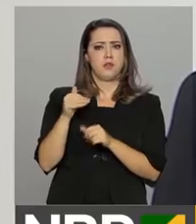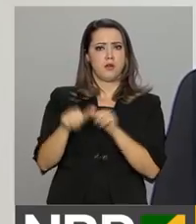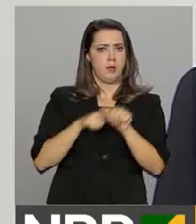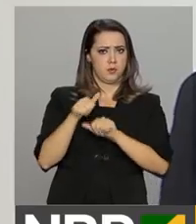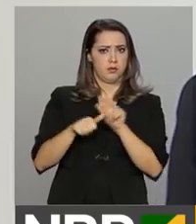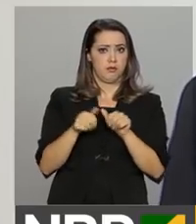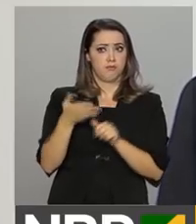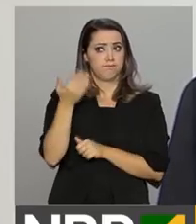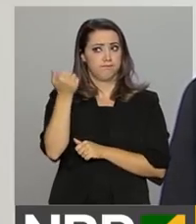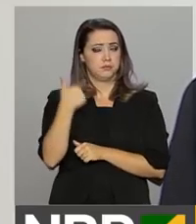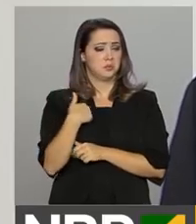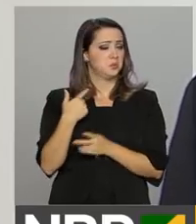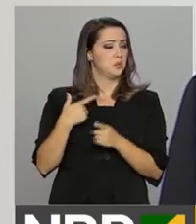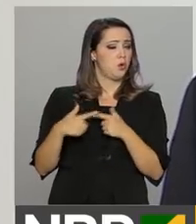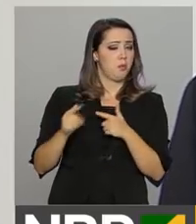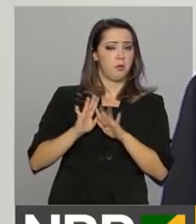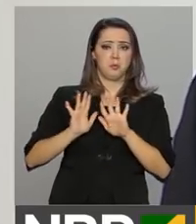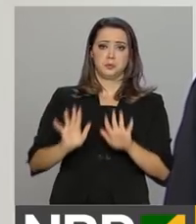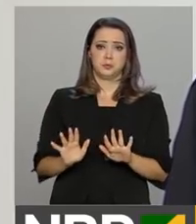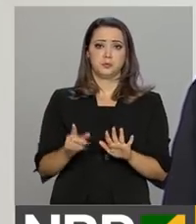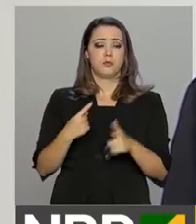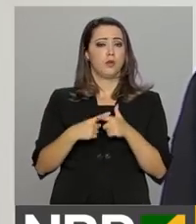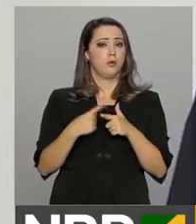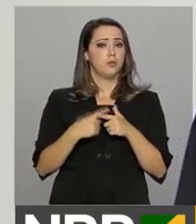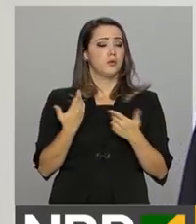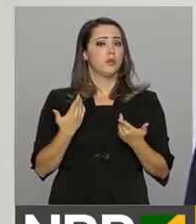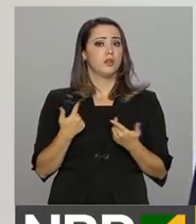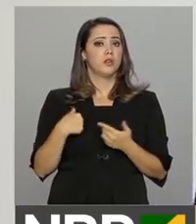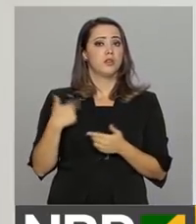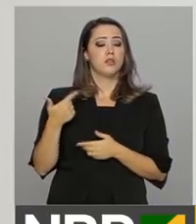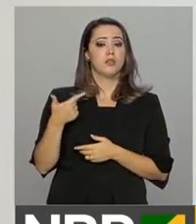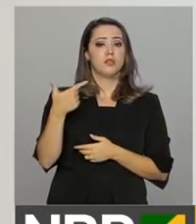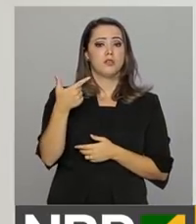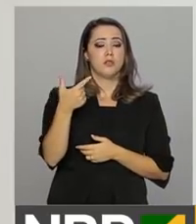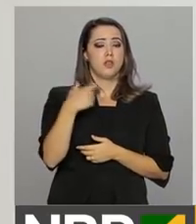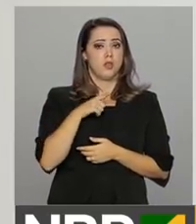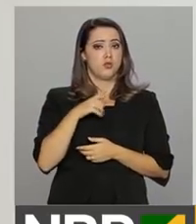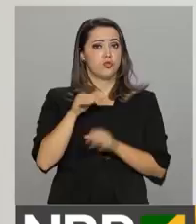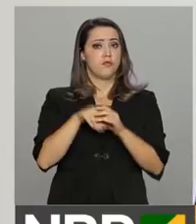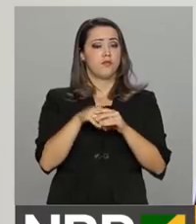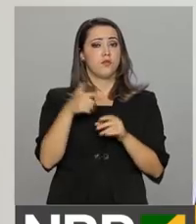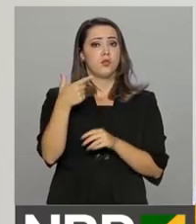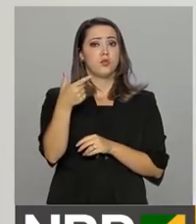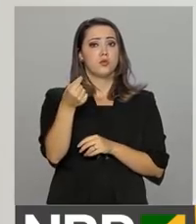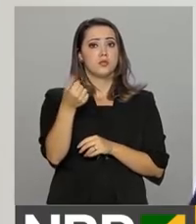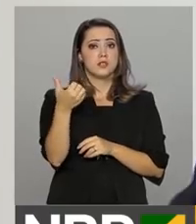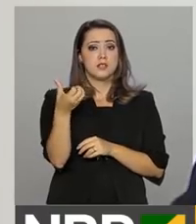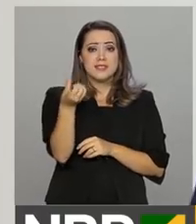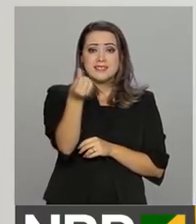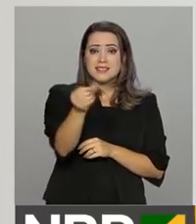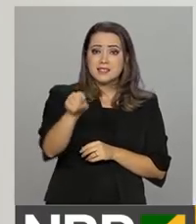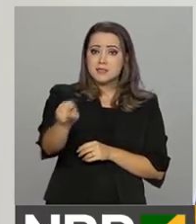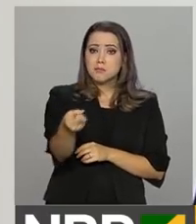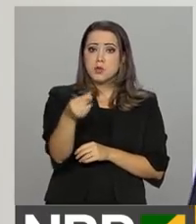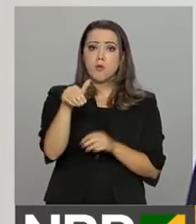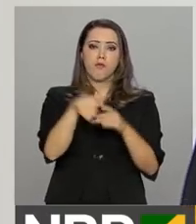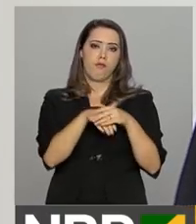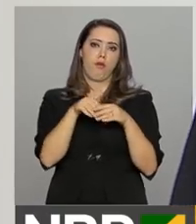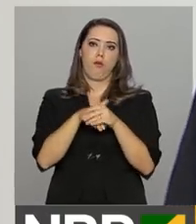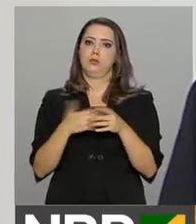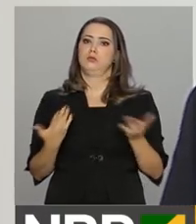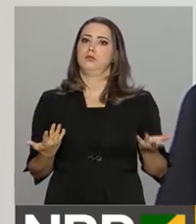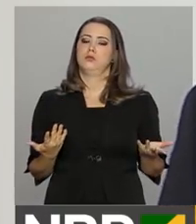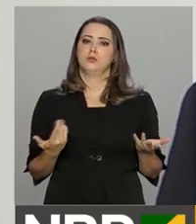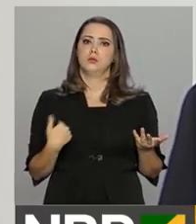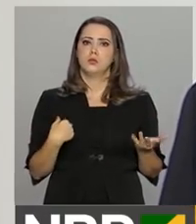modificação não é nenhum bicho papão e porque não era bicho papão eu fui eleito com 206 mil votos isso para revelar que na